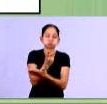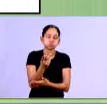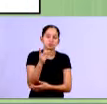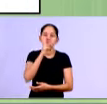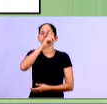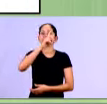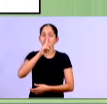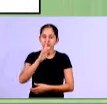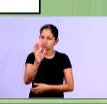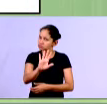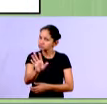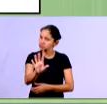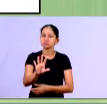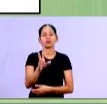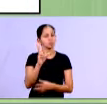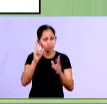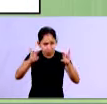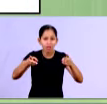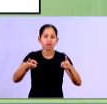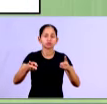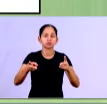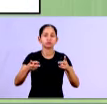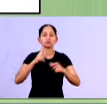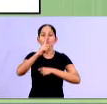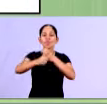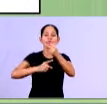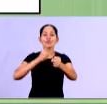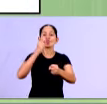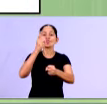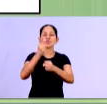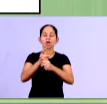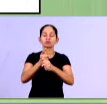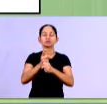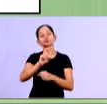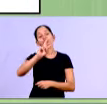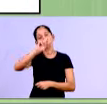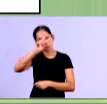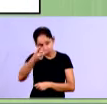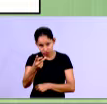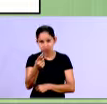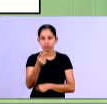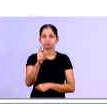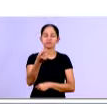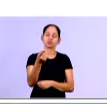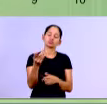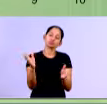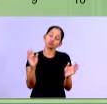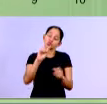se eu somar tudo isso, ao final de um ano eu vou ter 2.000. Somei esses valores.